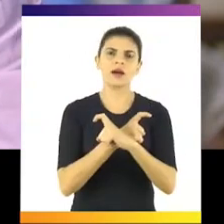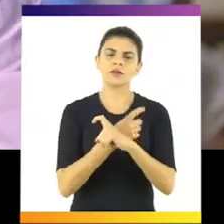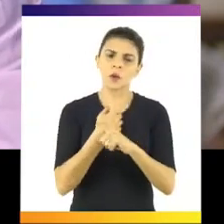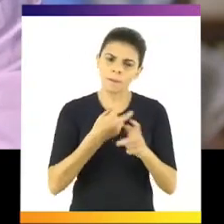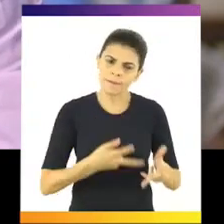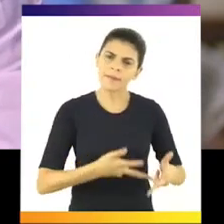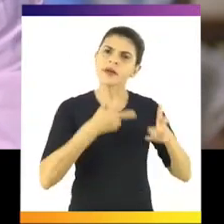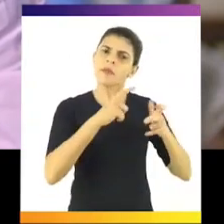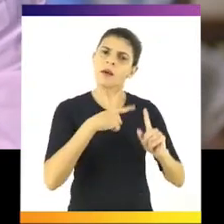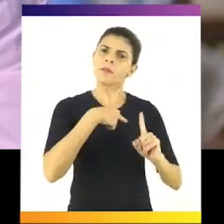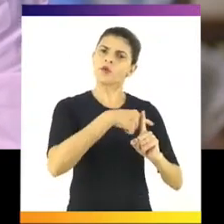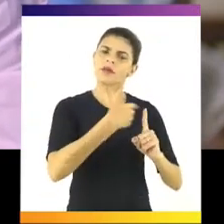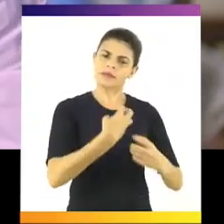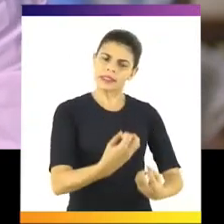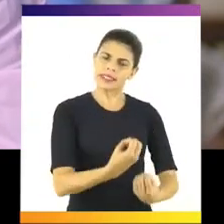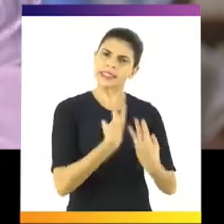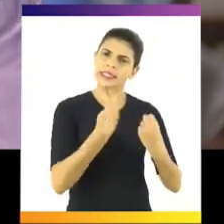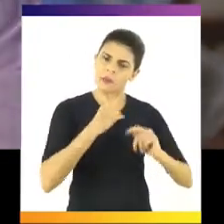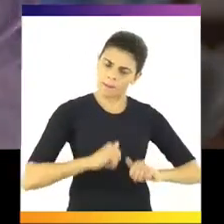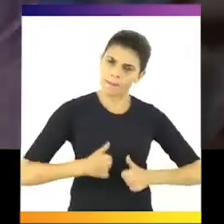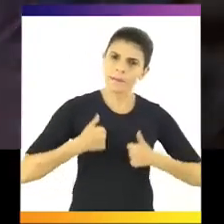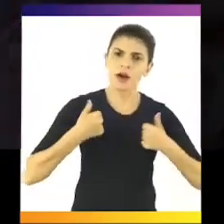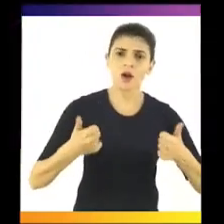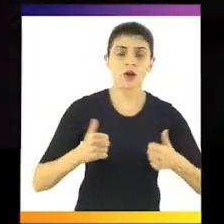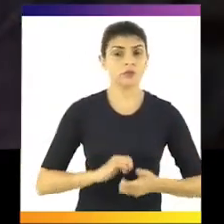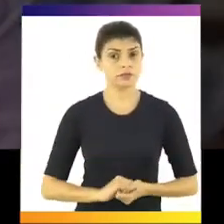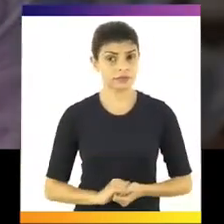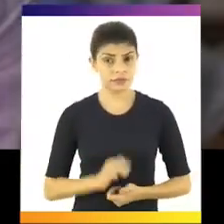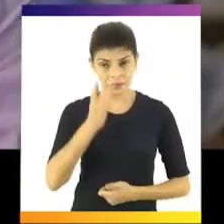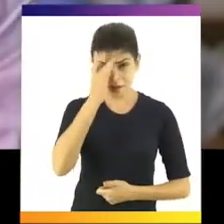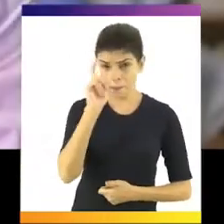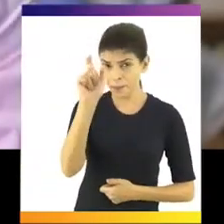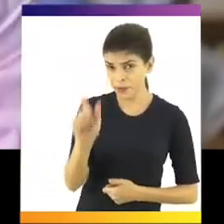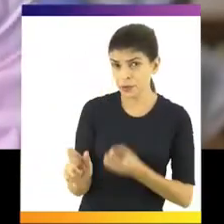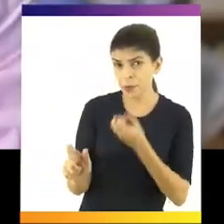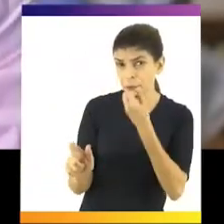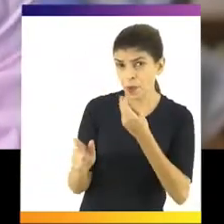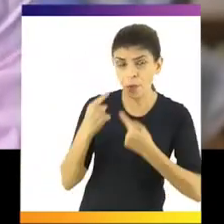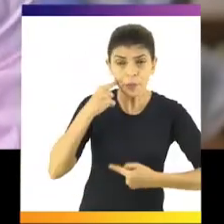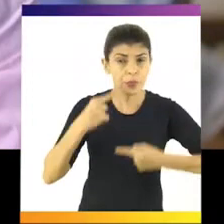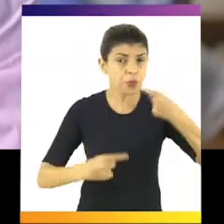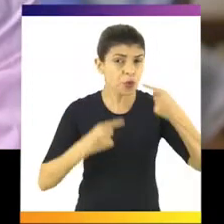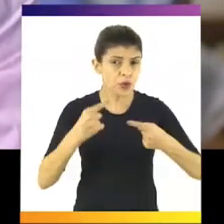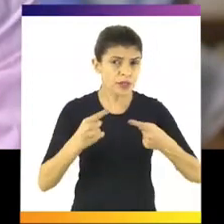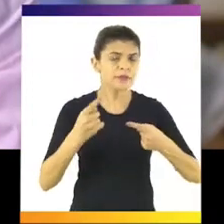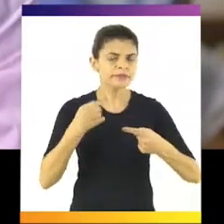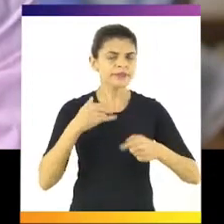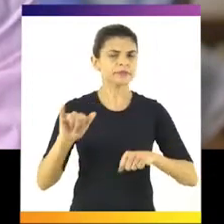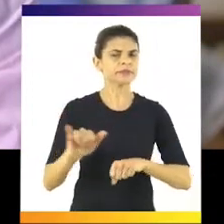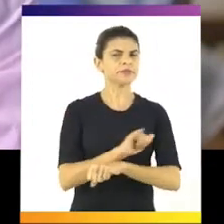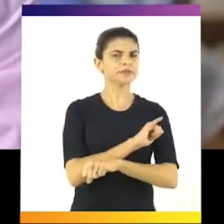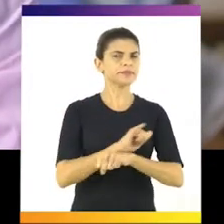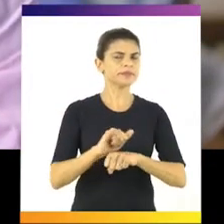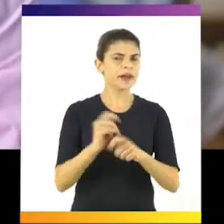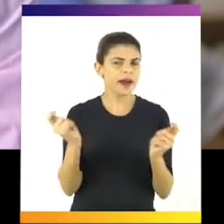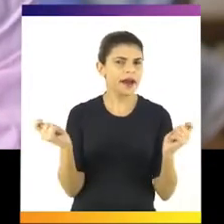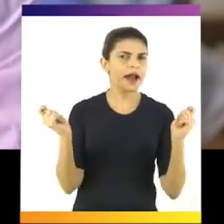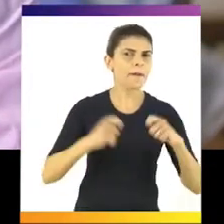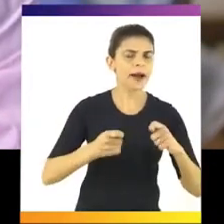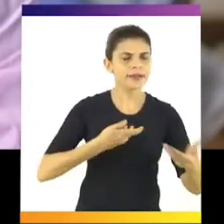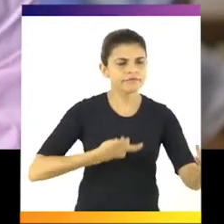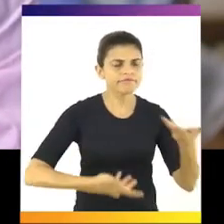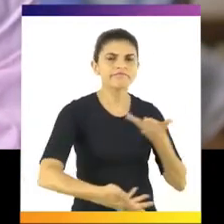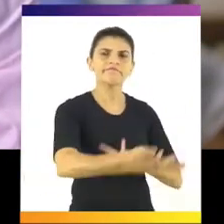um ativo positivo que me ensinou a ser uma pessoa melhor. Um bom político é aquele que tem exatamente essa capacidade de ouvir o